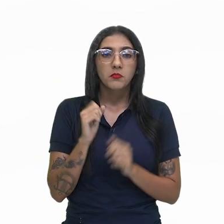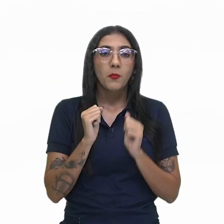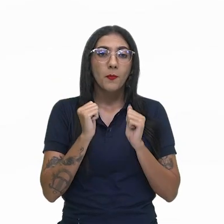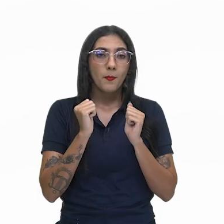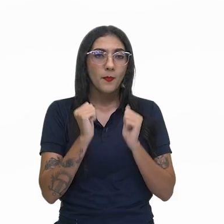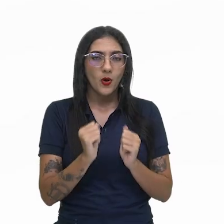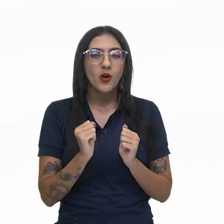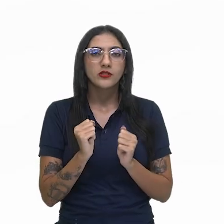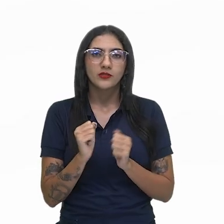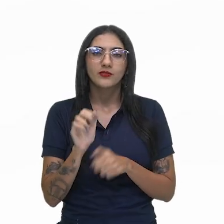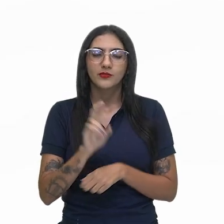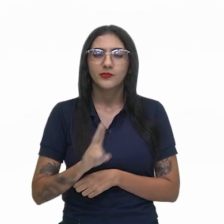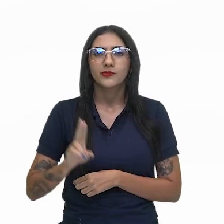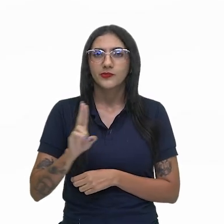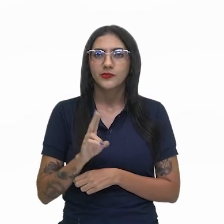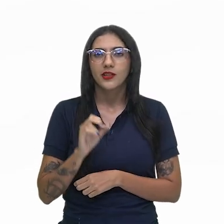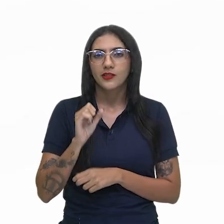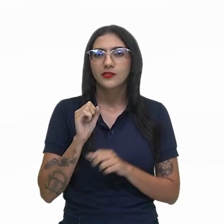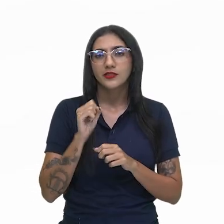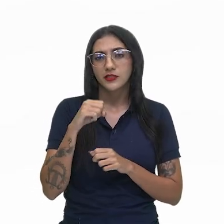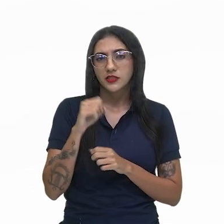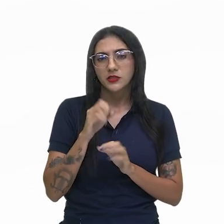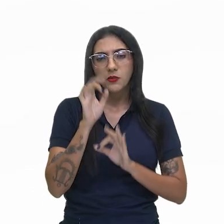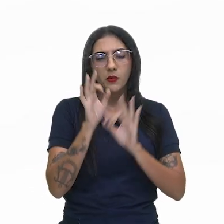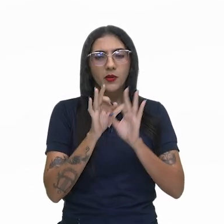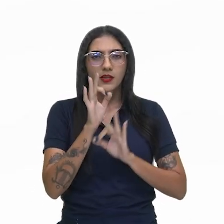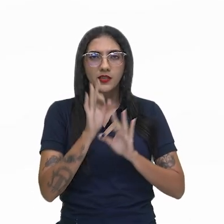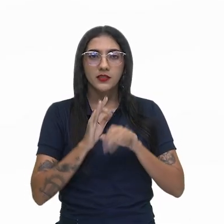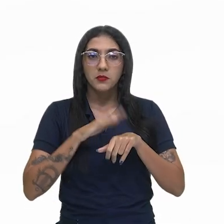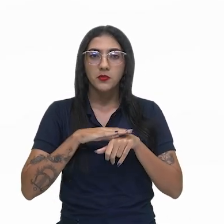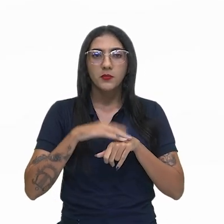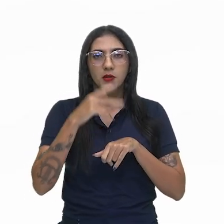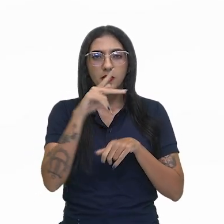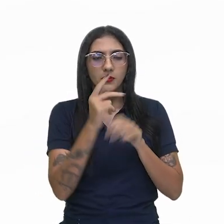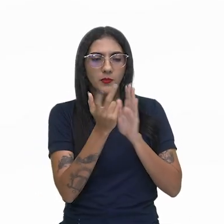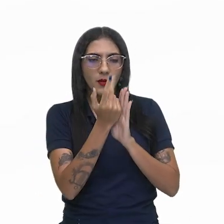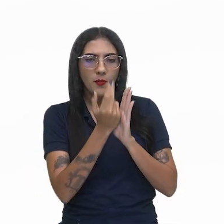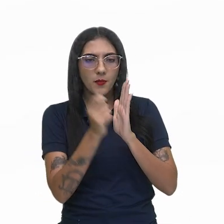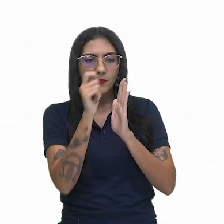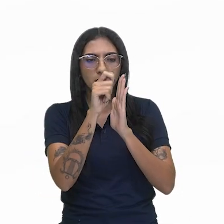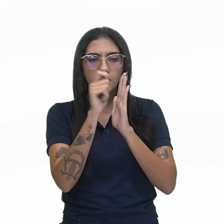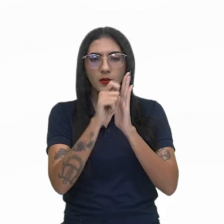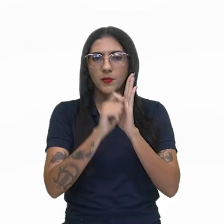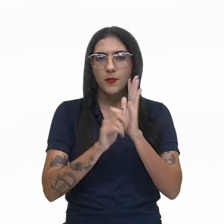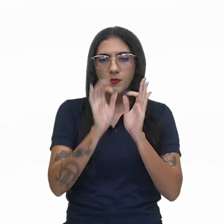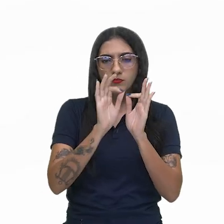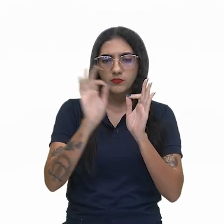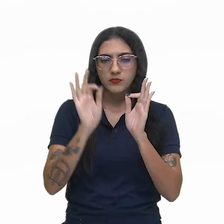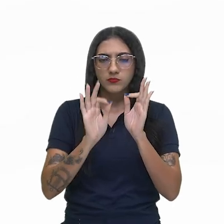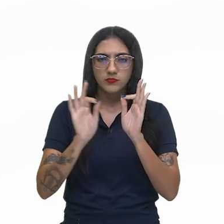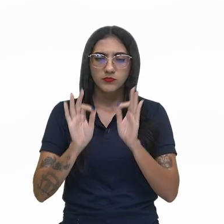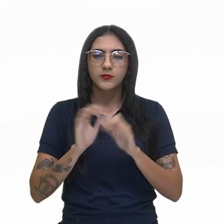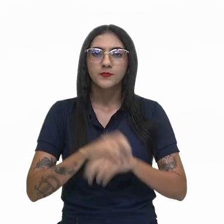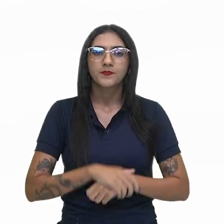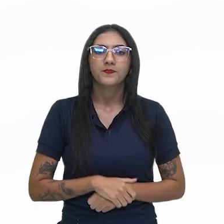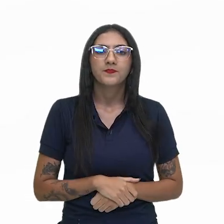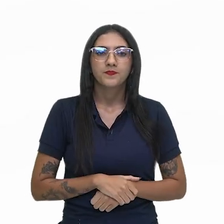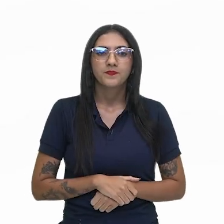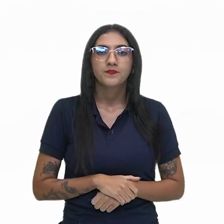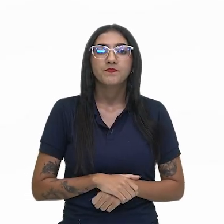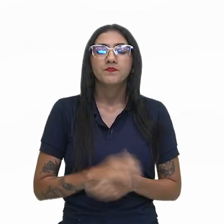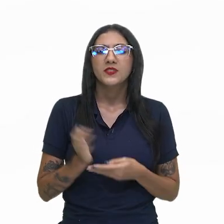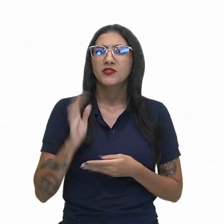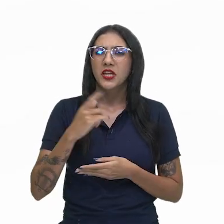então monta o diagrama para você conseguir fazer a distribuição eletrônica. Então, vamos aplicar, depois